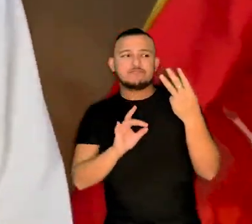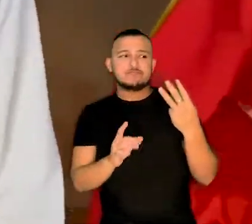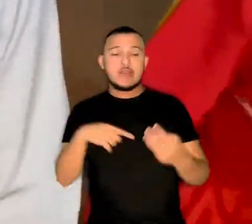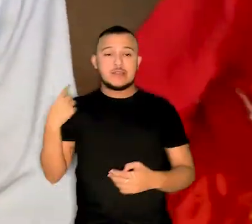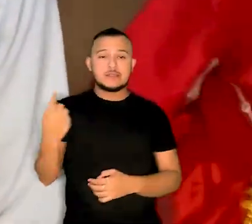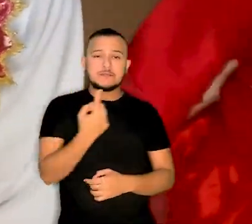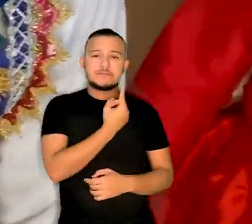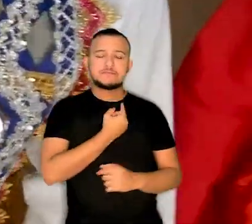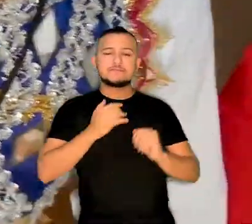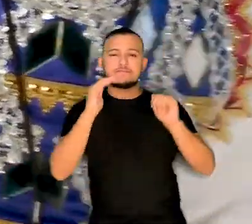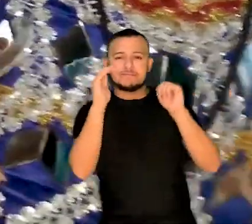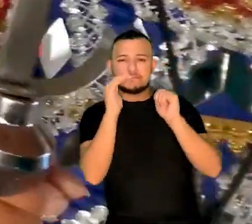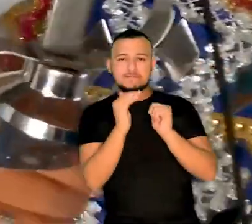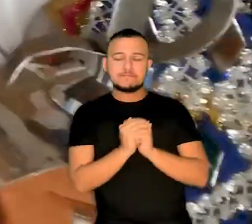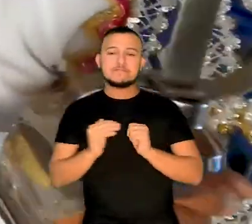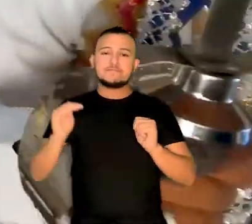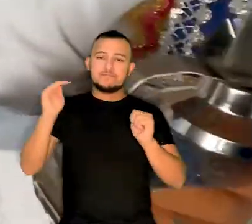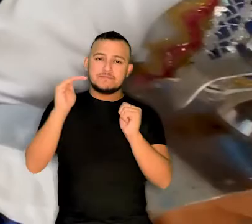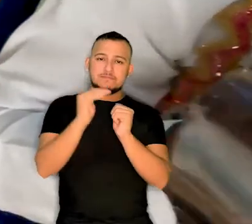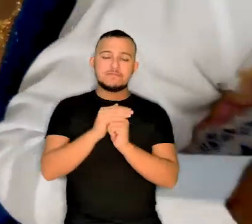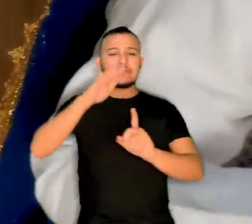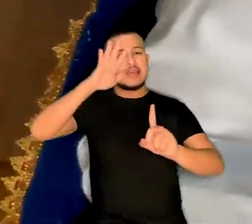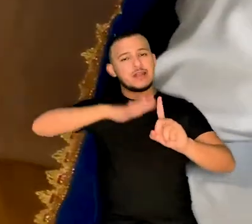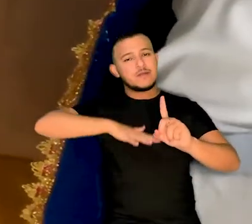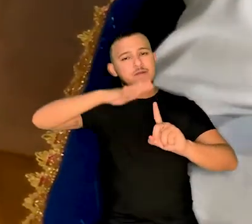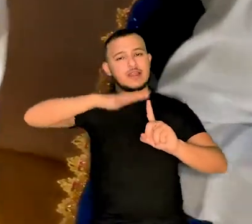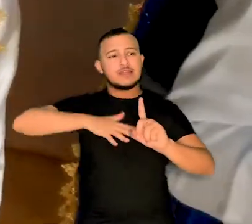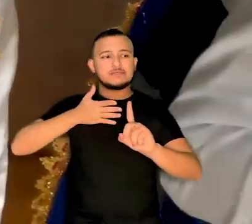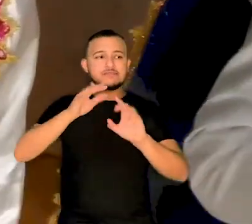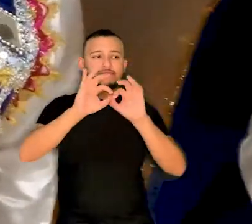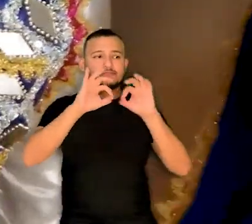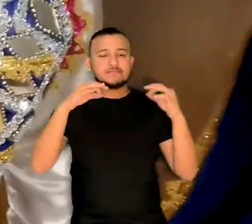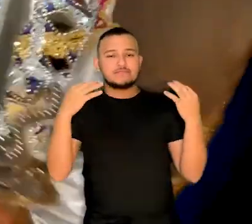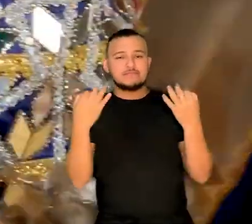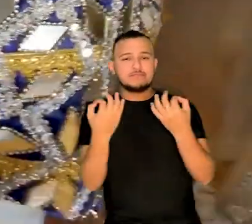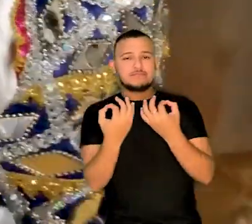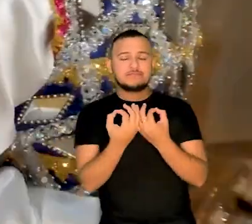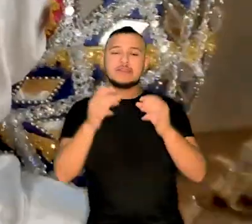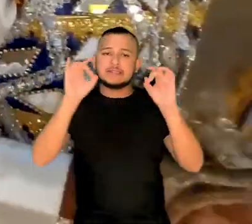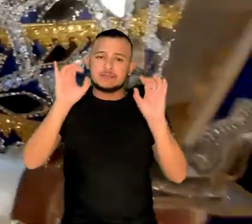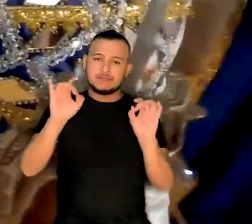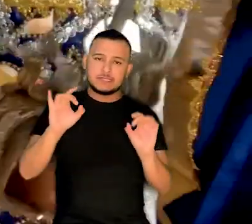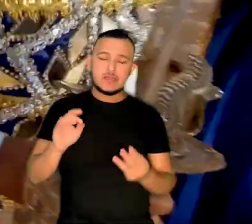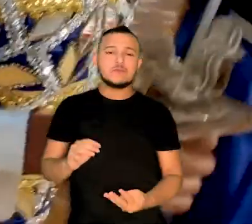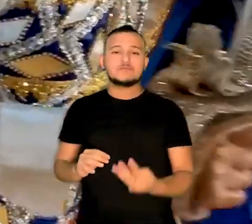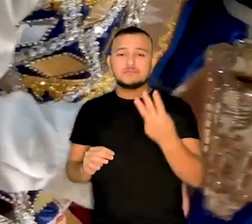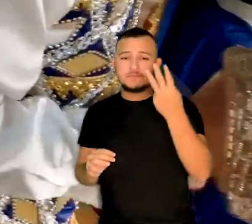vamos rezar o divino, adorar Deus divino, a família sagrada.